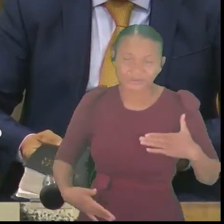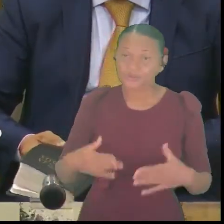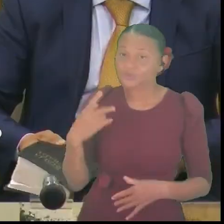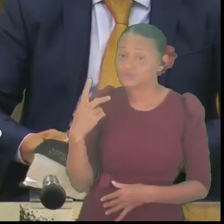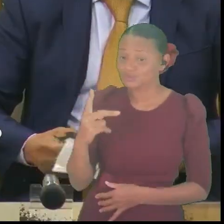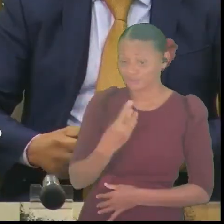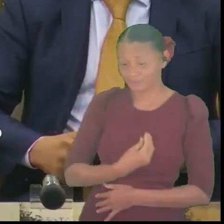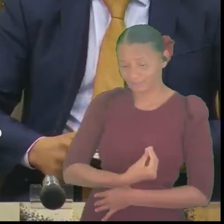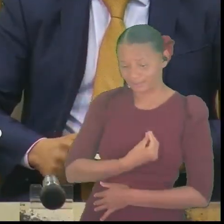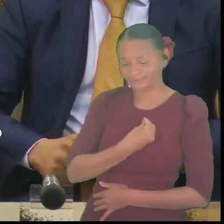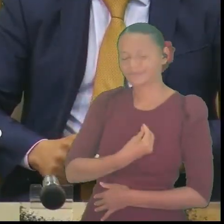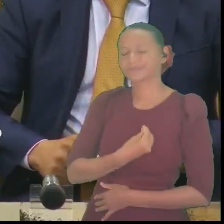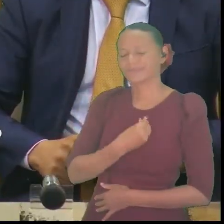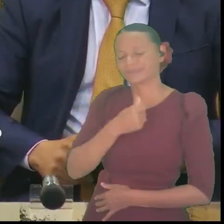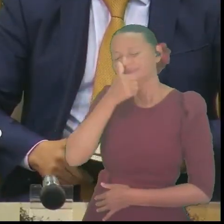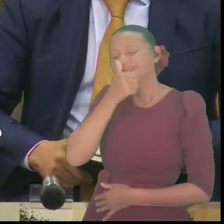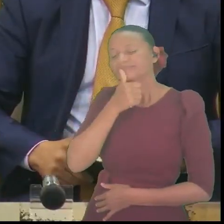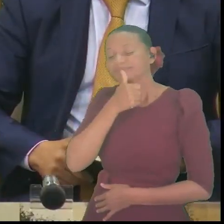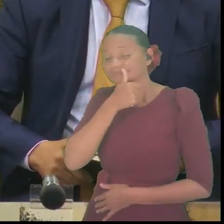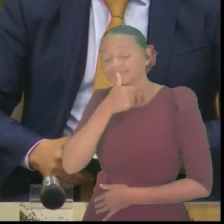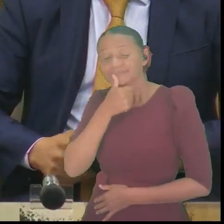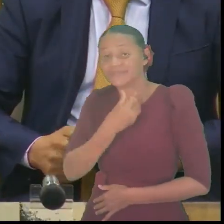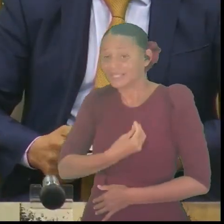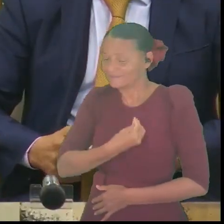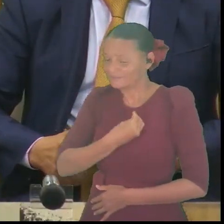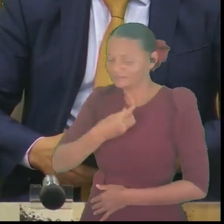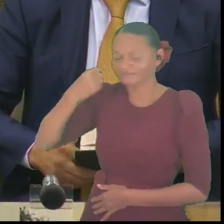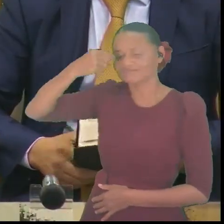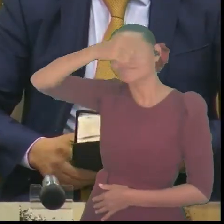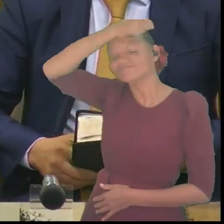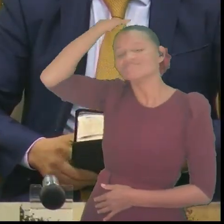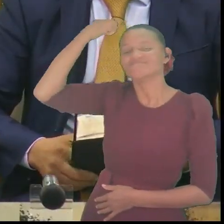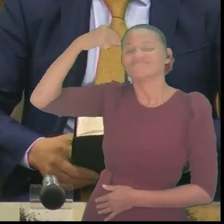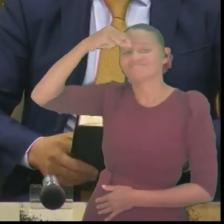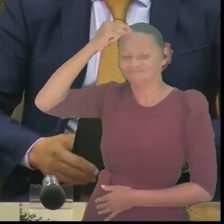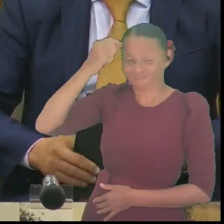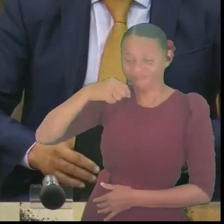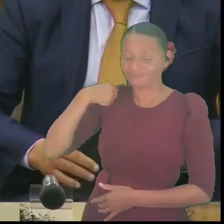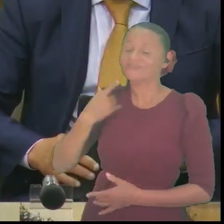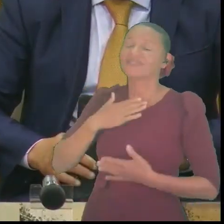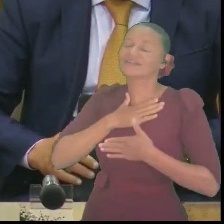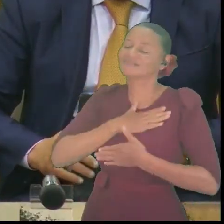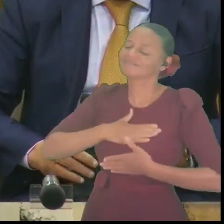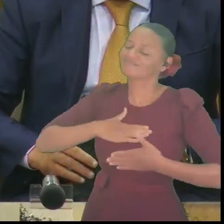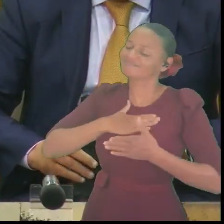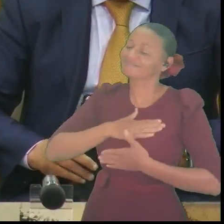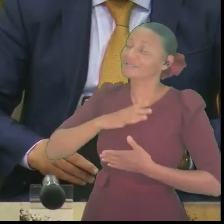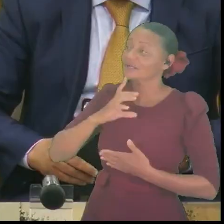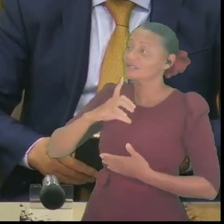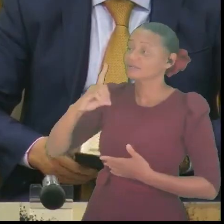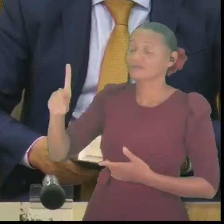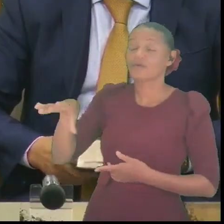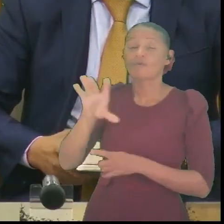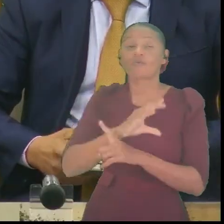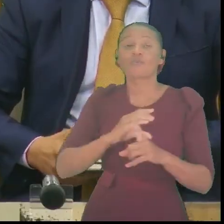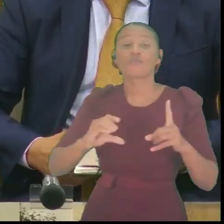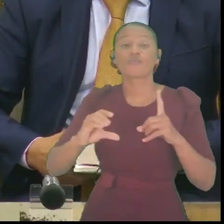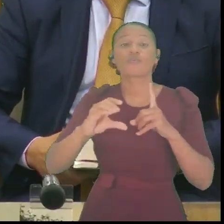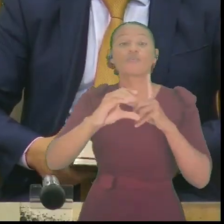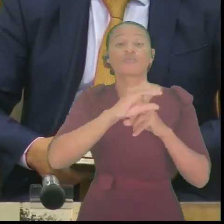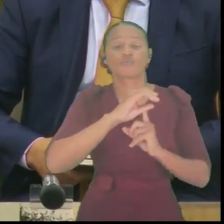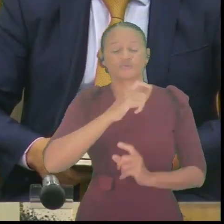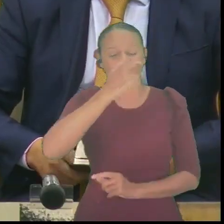vida, como sacrifício vivo, santo e agradável a Deus, que é o vosso culto racional. E não